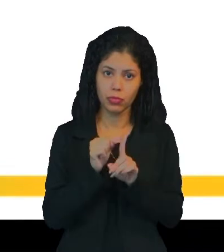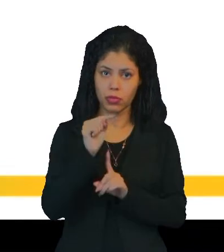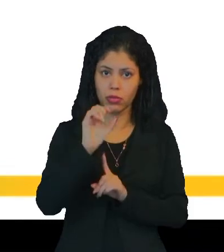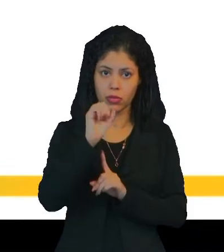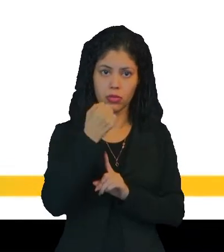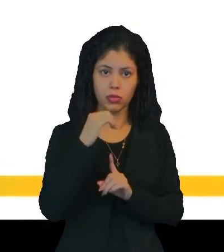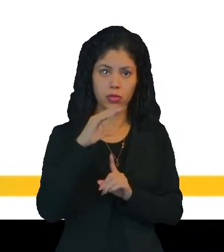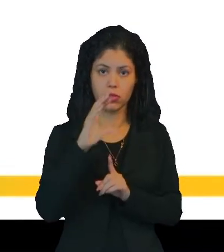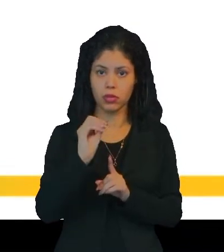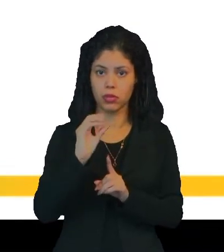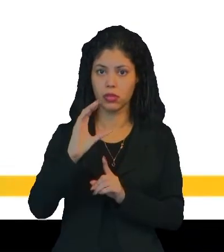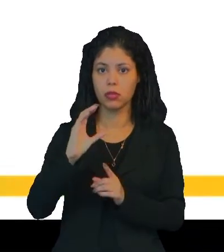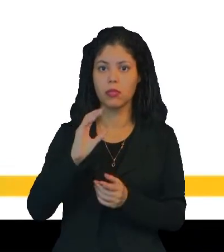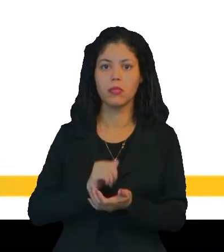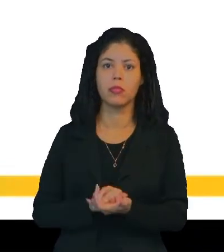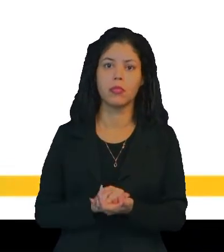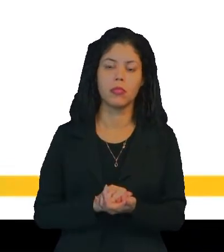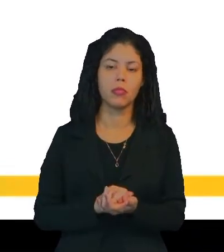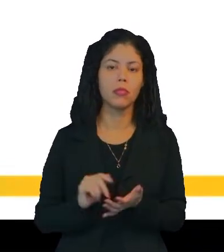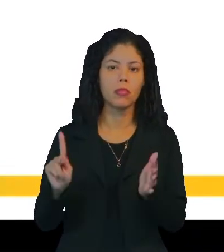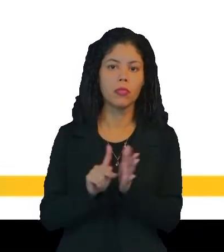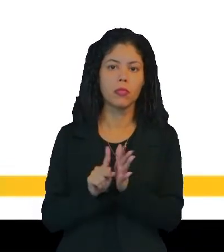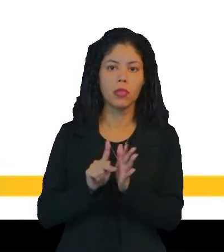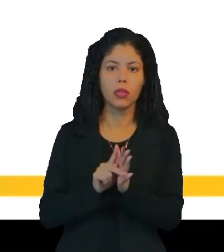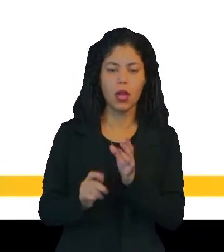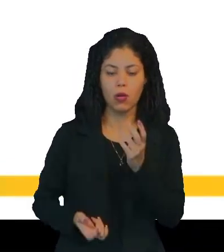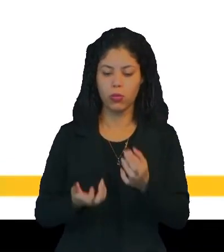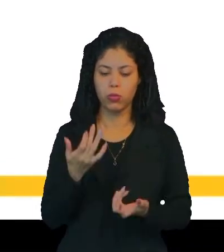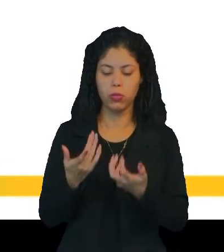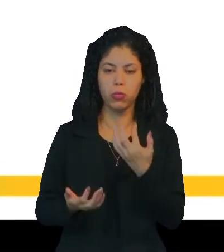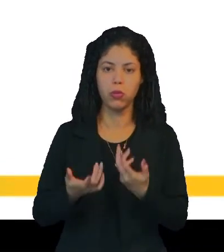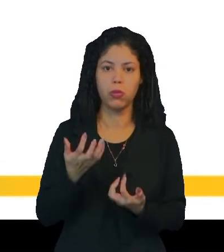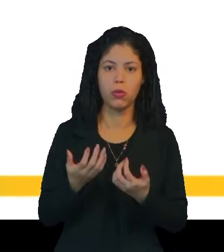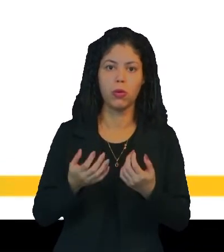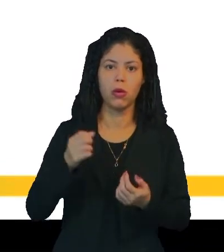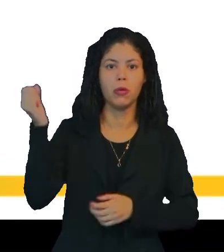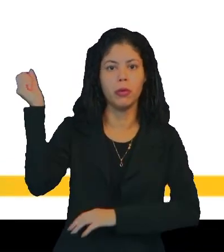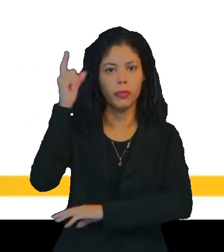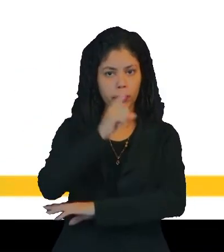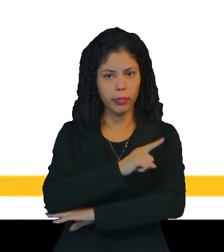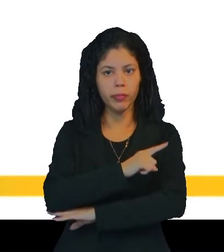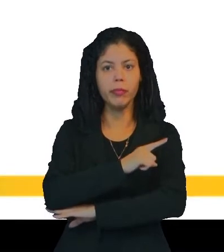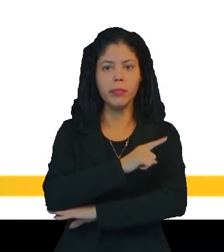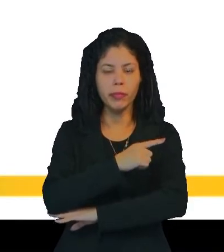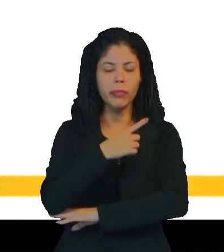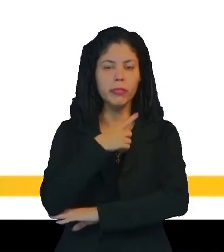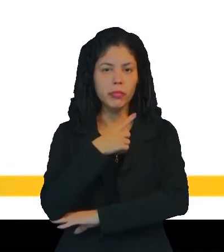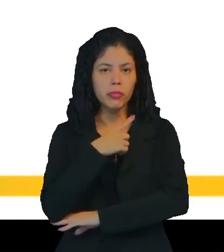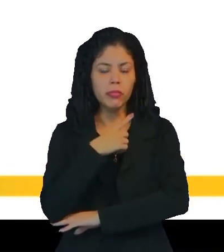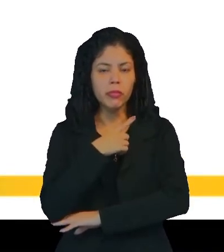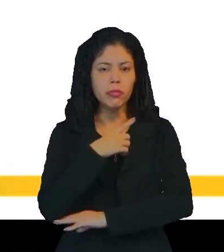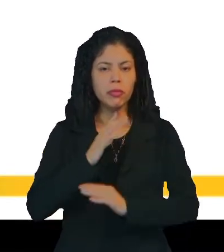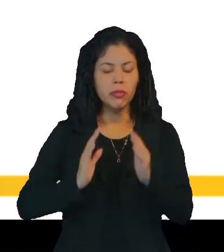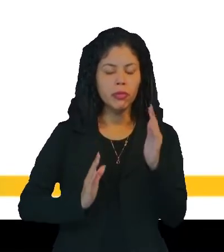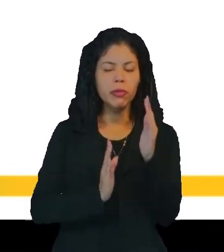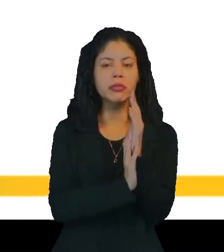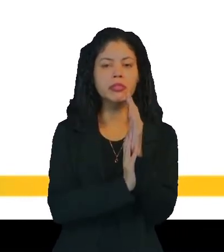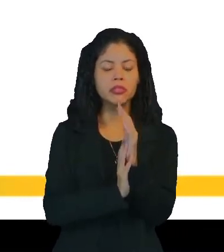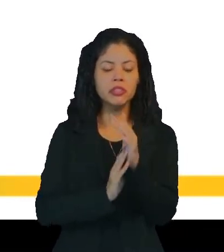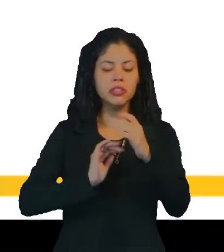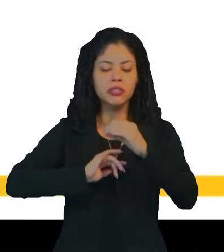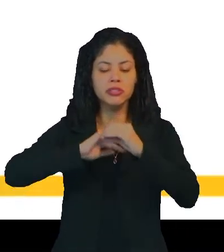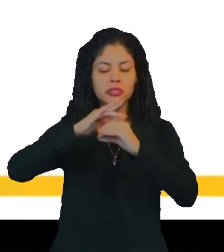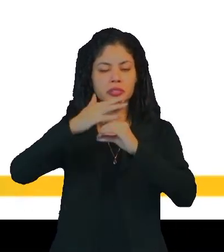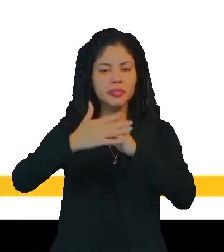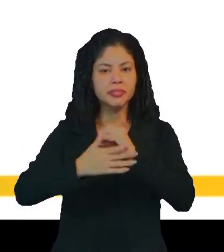ver sua superfície. Eles sofrem de um severo efeito estufa. Boa parte da luz do Sol, de que fica presa dentro da atmosfera